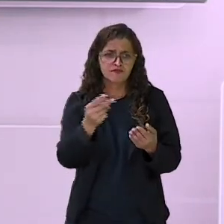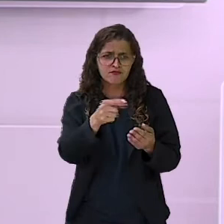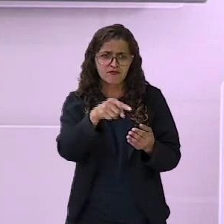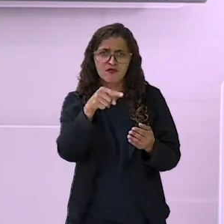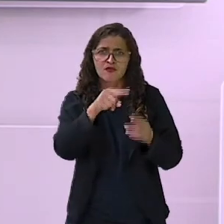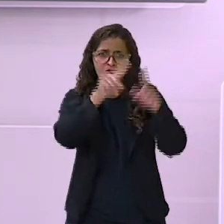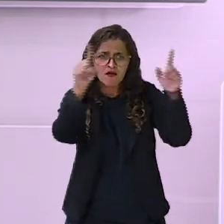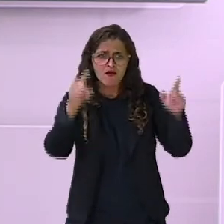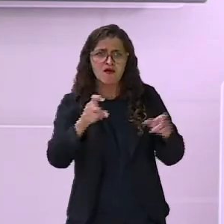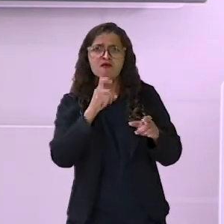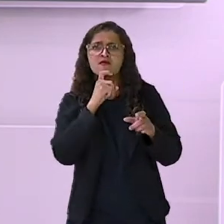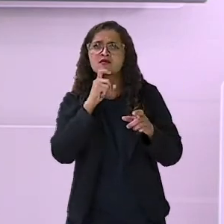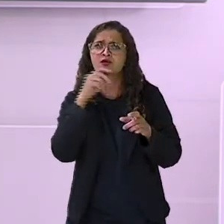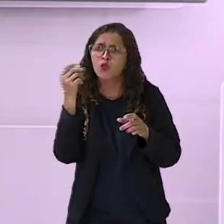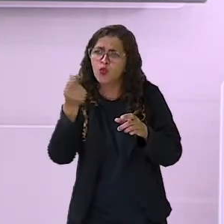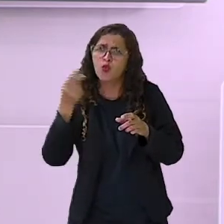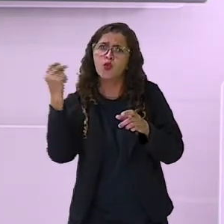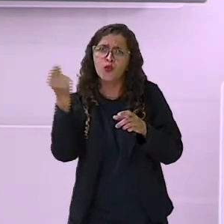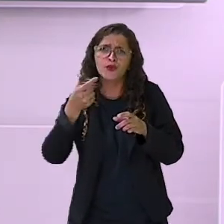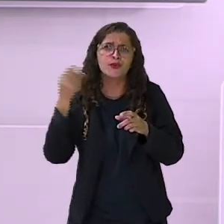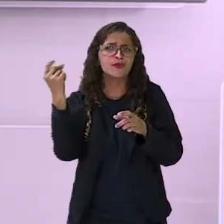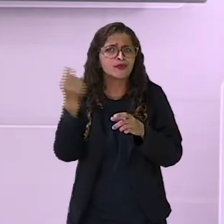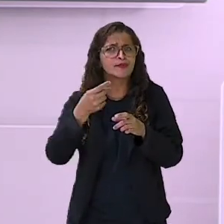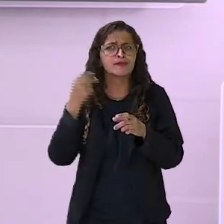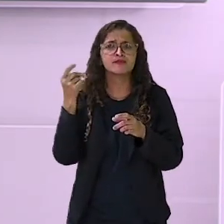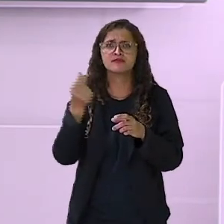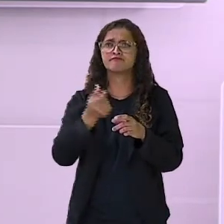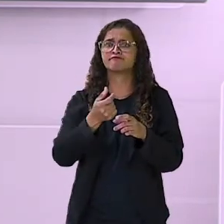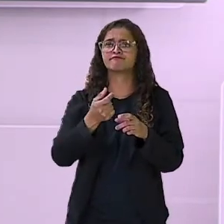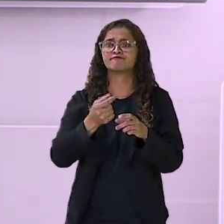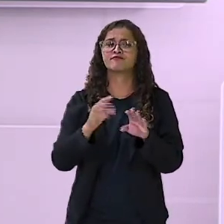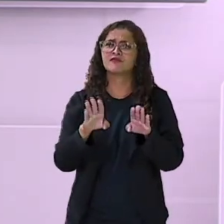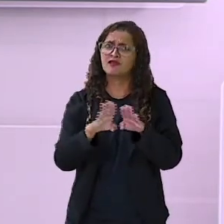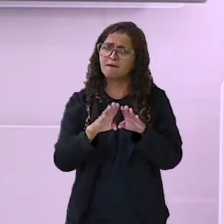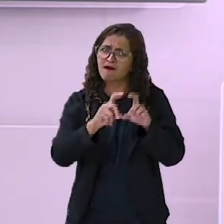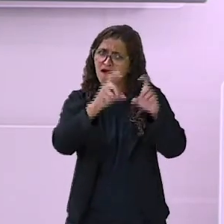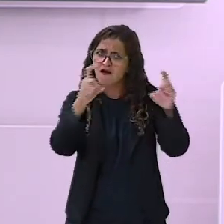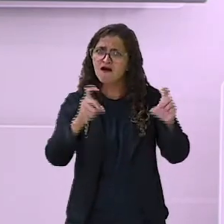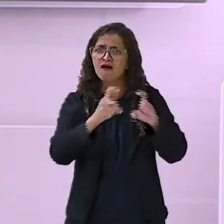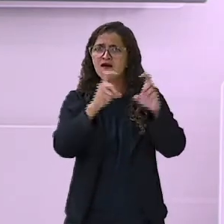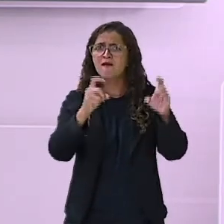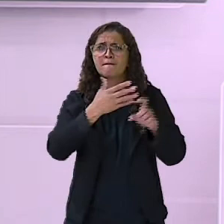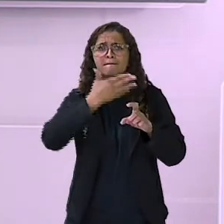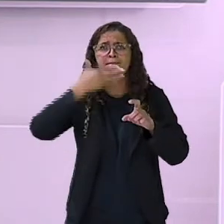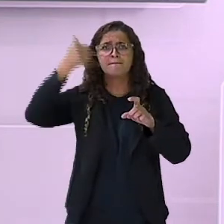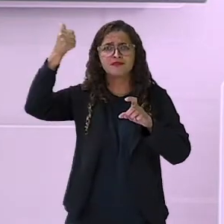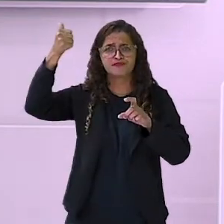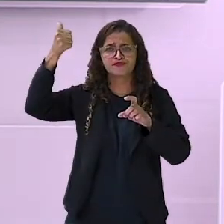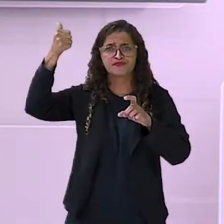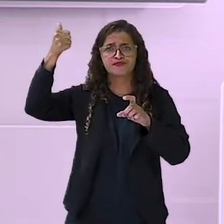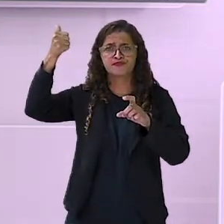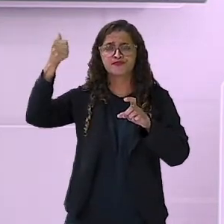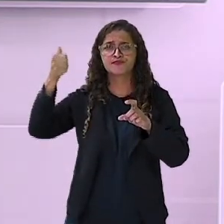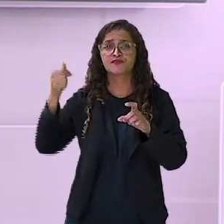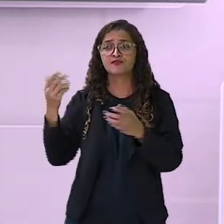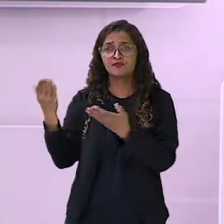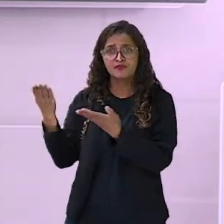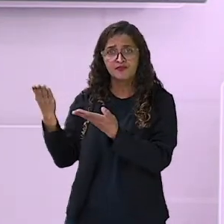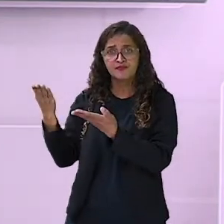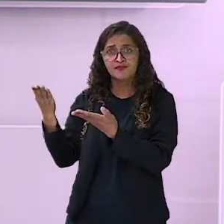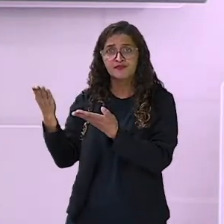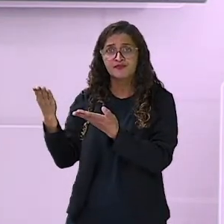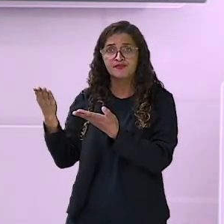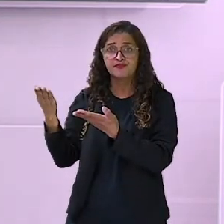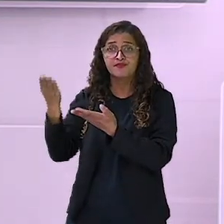minha casa, na minha família. Um computador também, tudo isso aqui então se encaixa na indústria